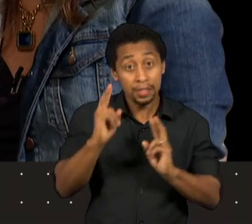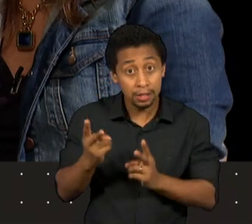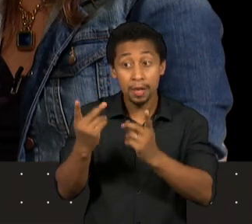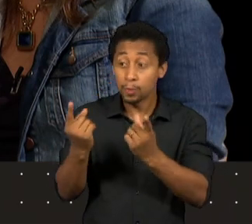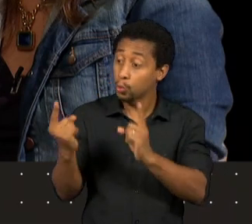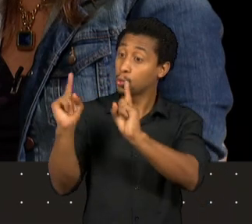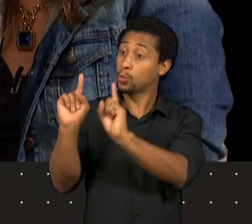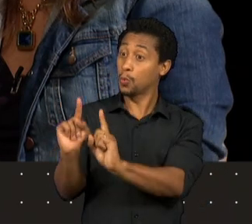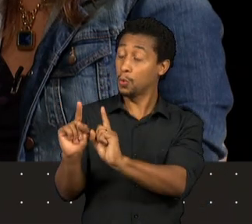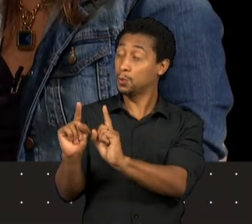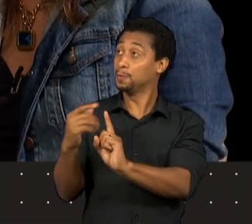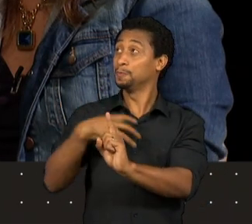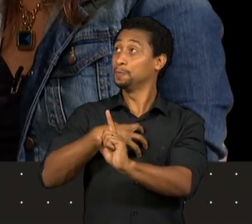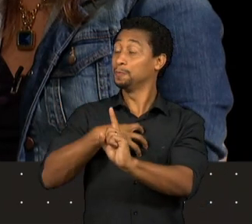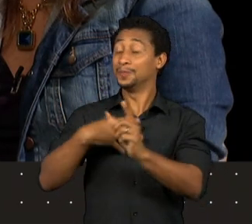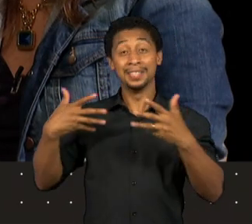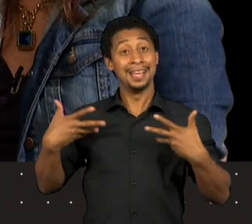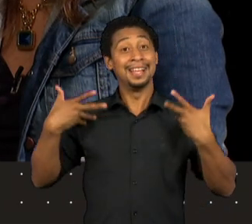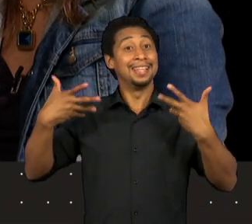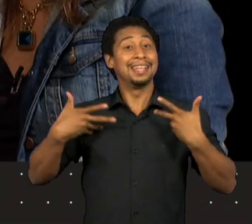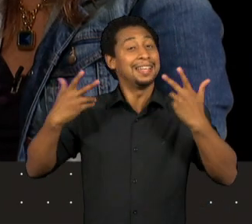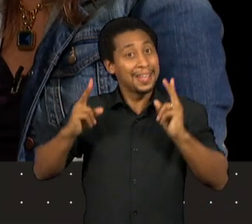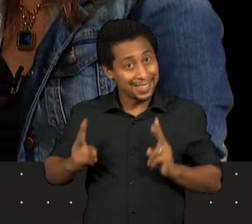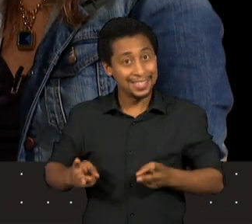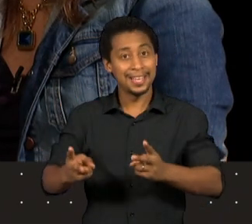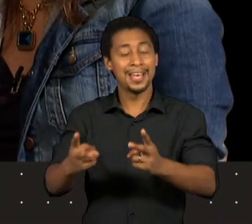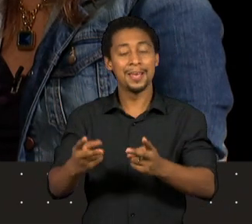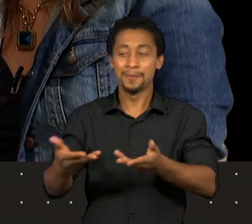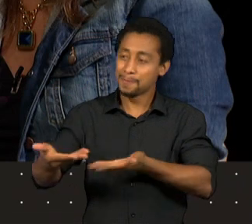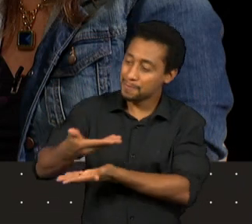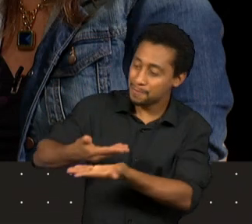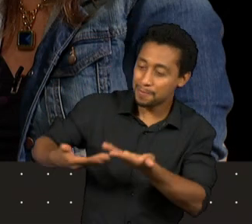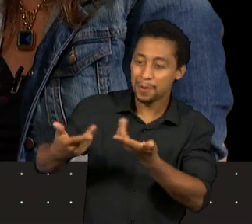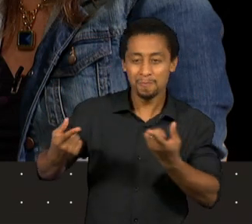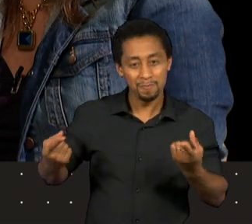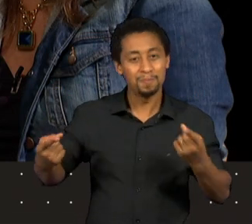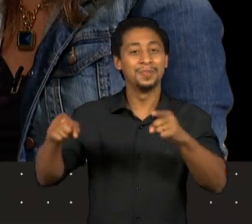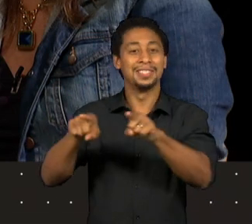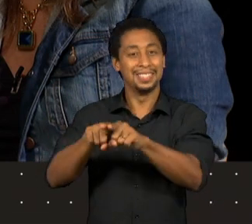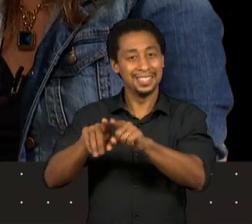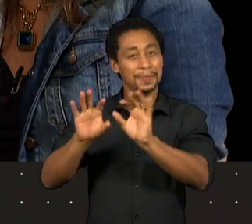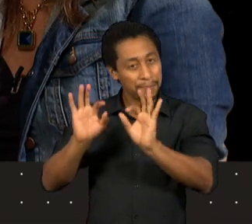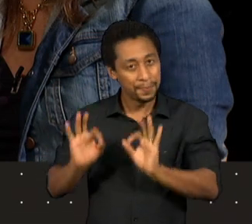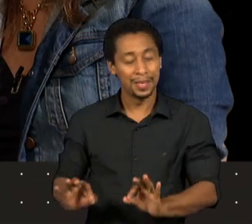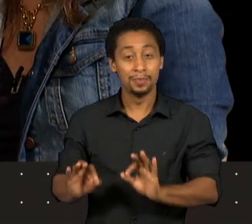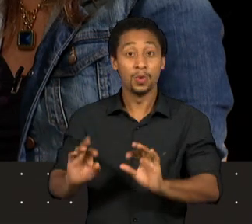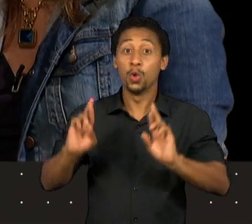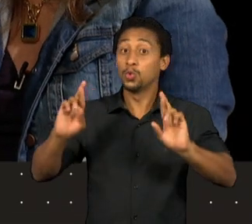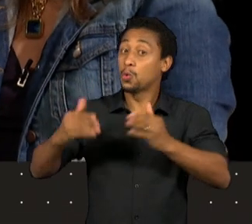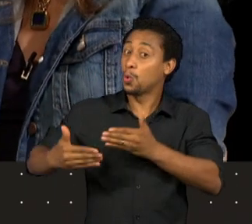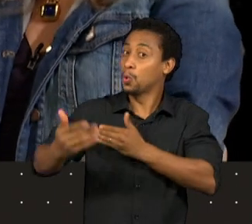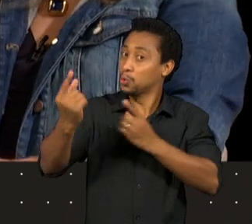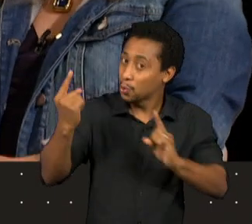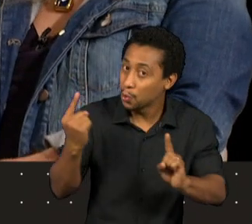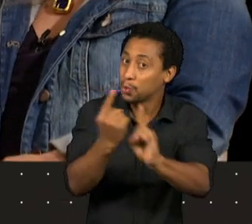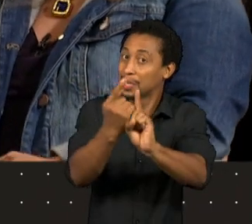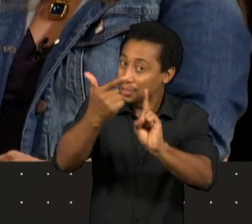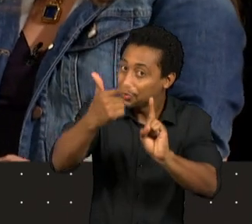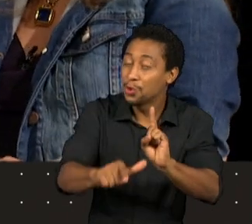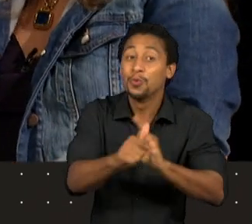sempre foram cheios de alegria, cheios de parceria. Então espero que possamos nos encontrar em breve também em alguma